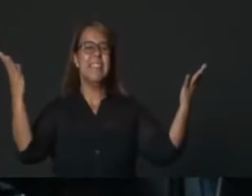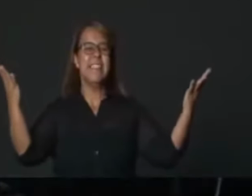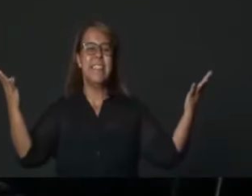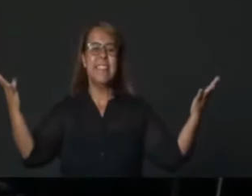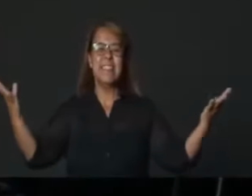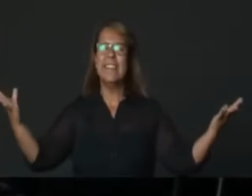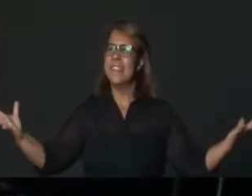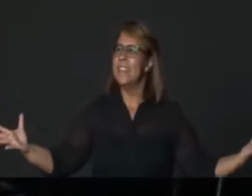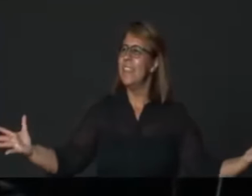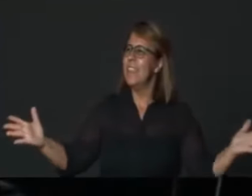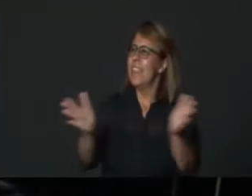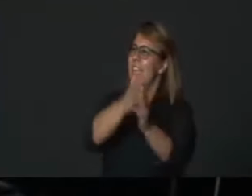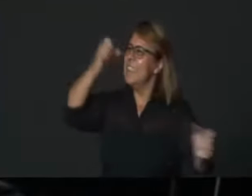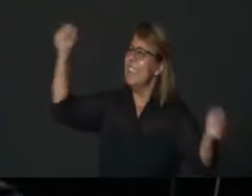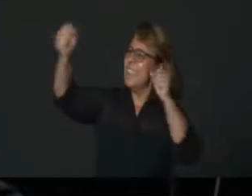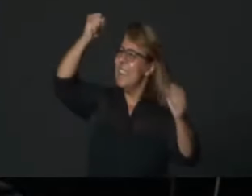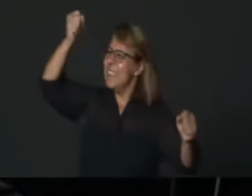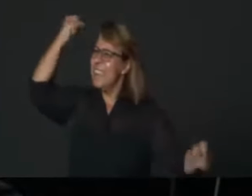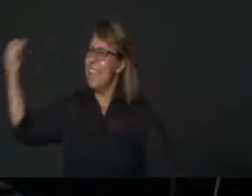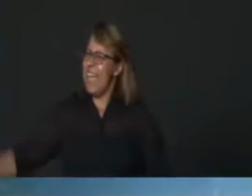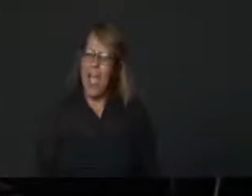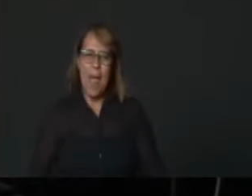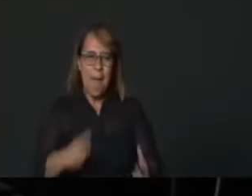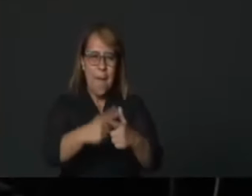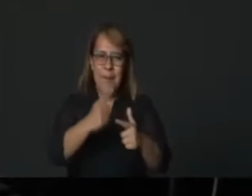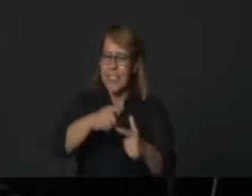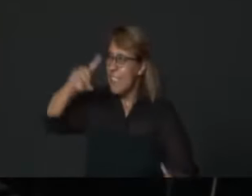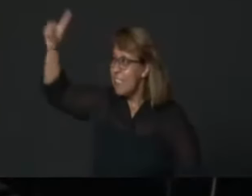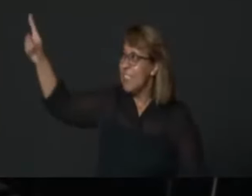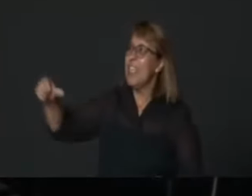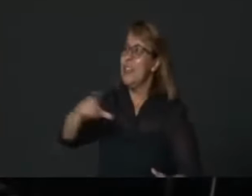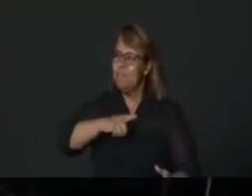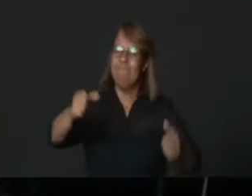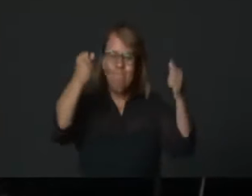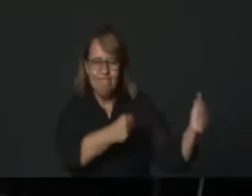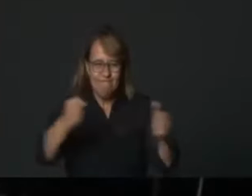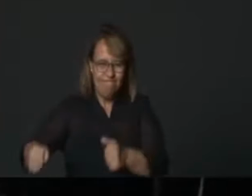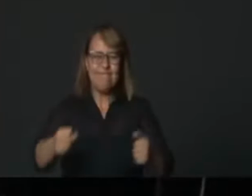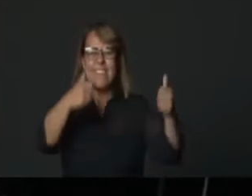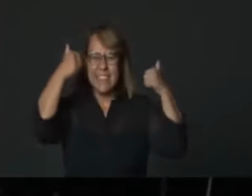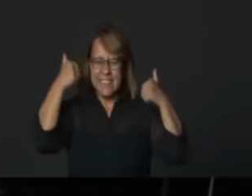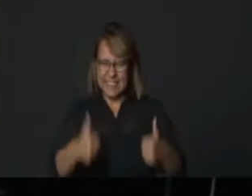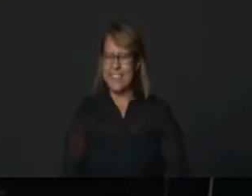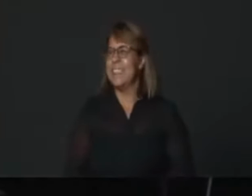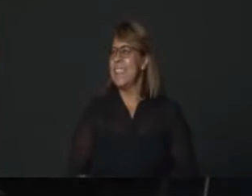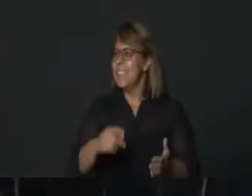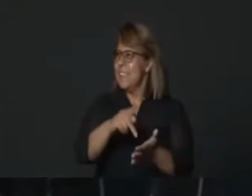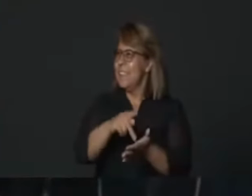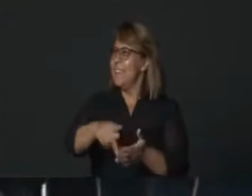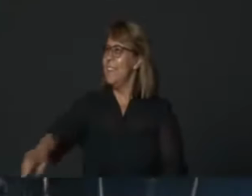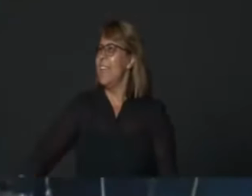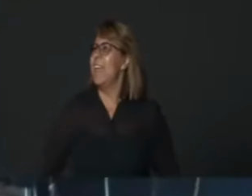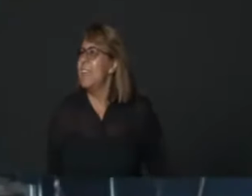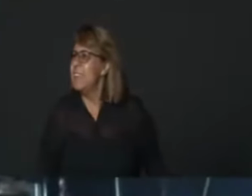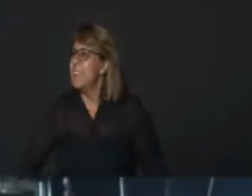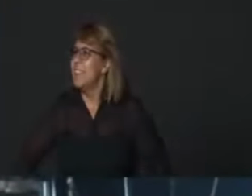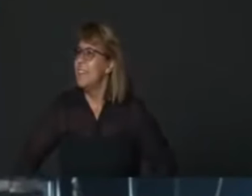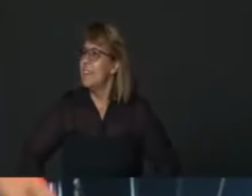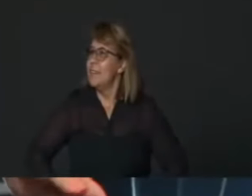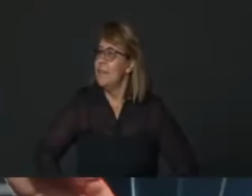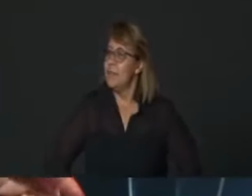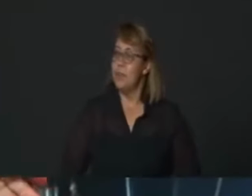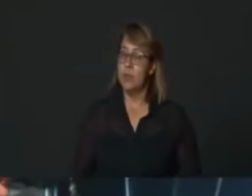a felicidade é um problema irmão e e a glória